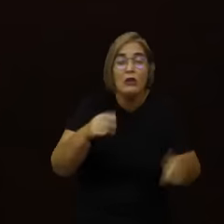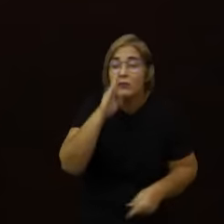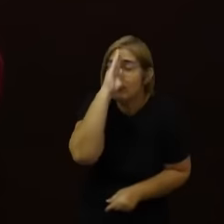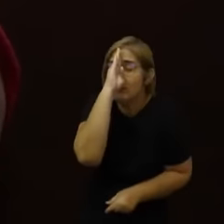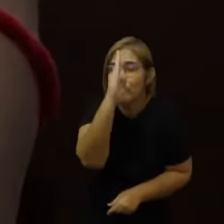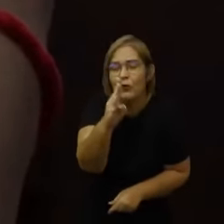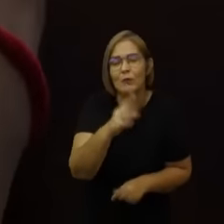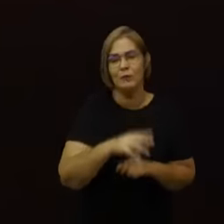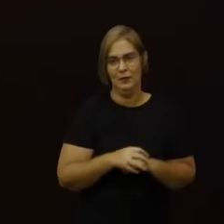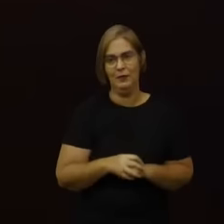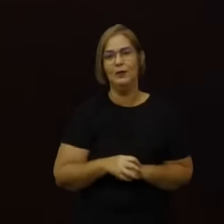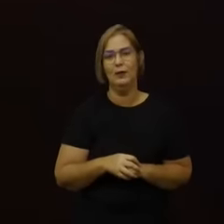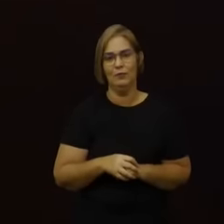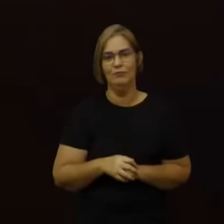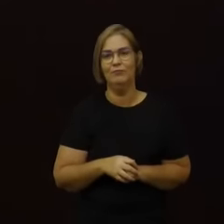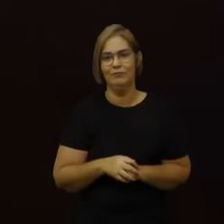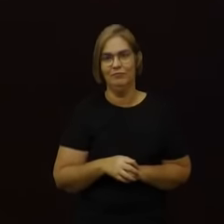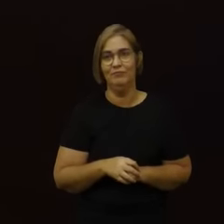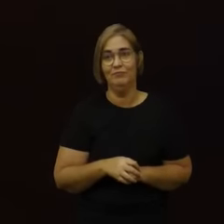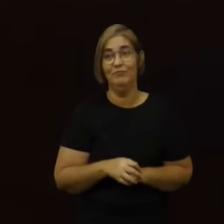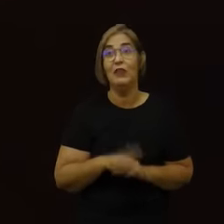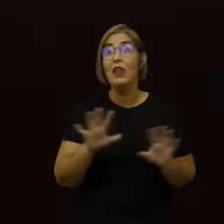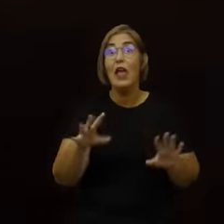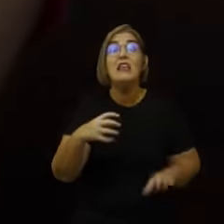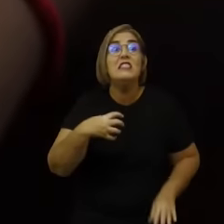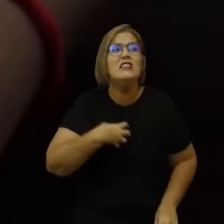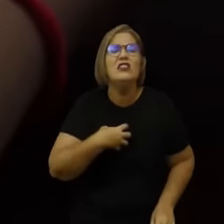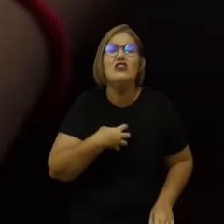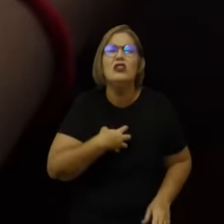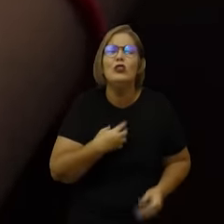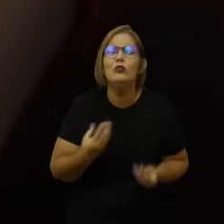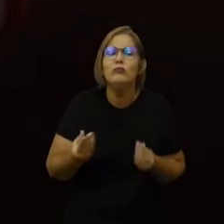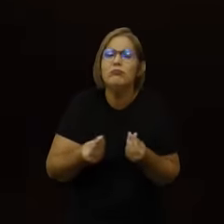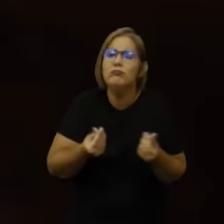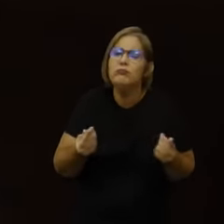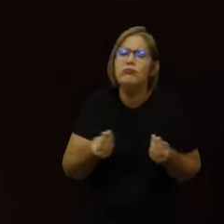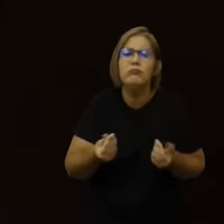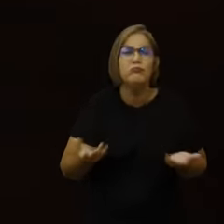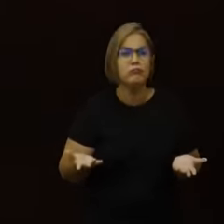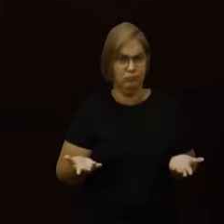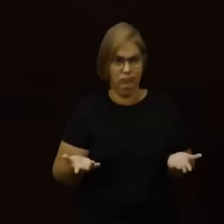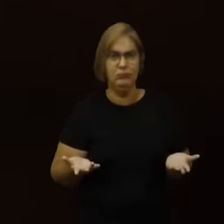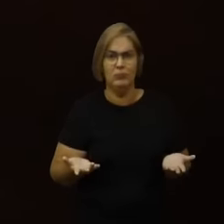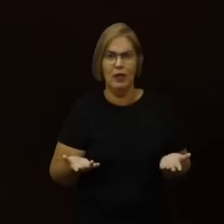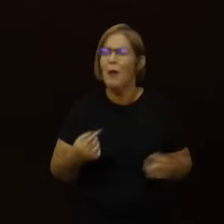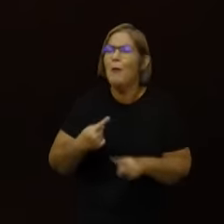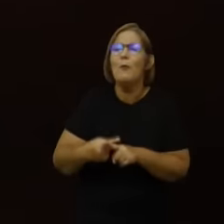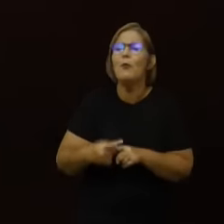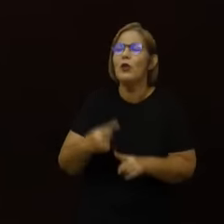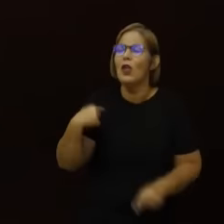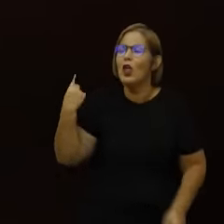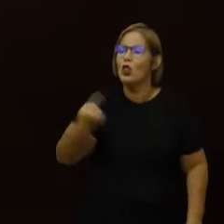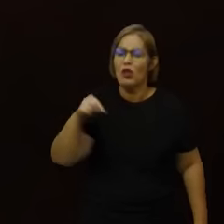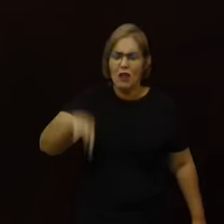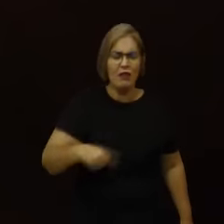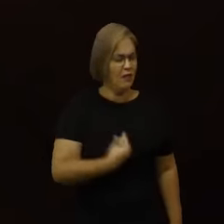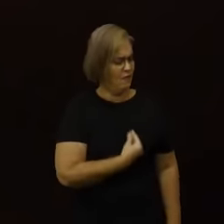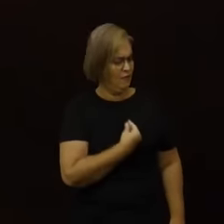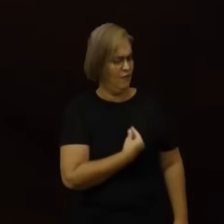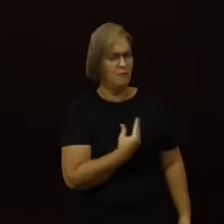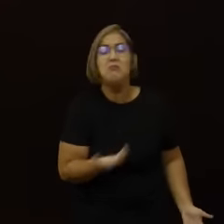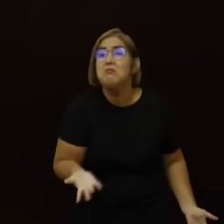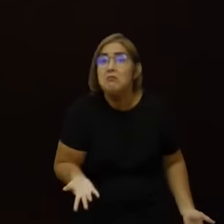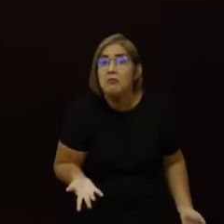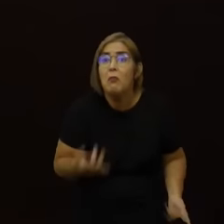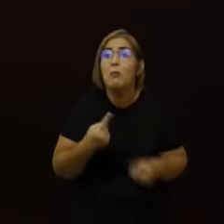colocamos, que é justamente o sentido do eh porque nós estamos aqui e o que,